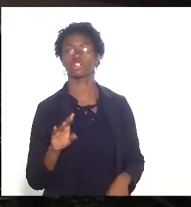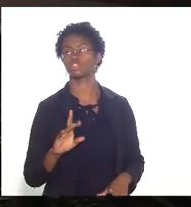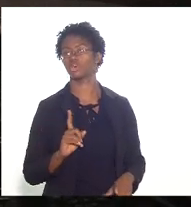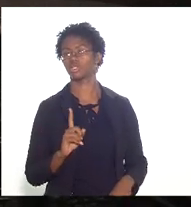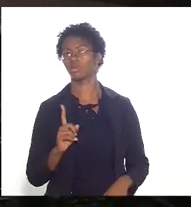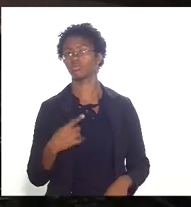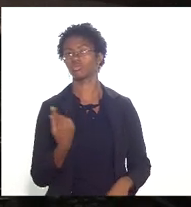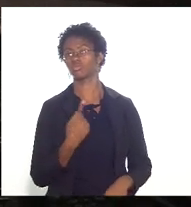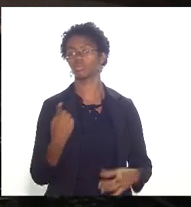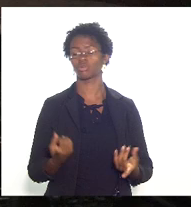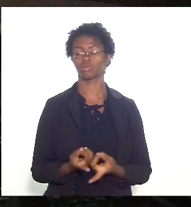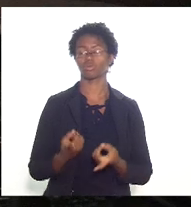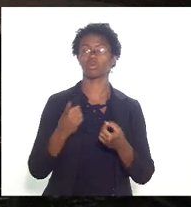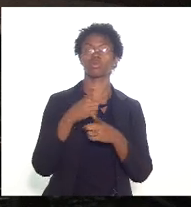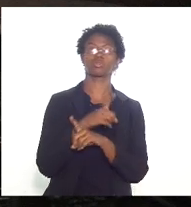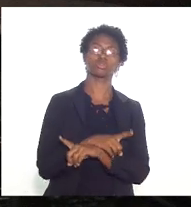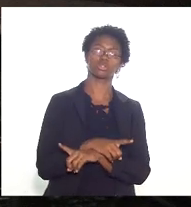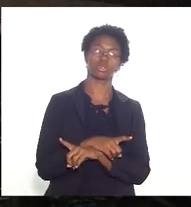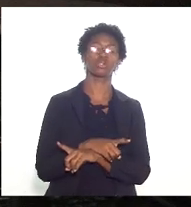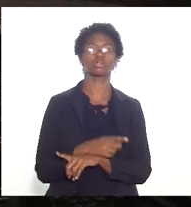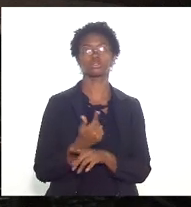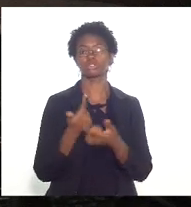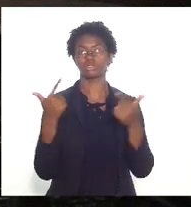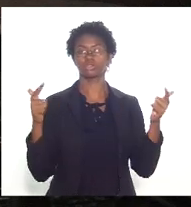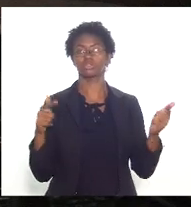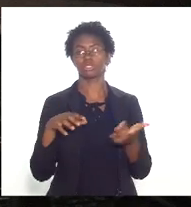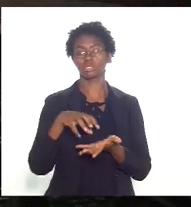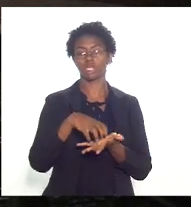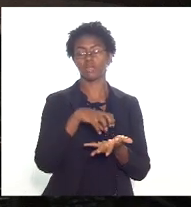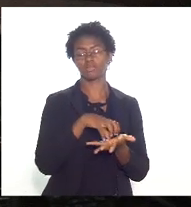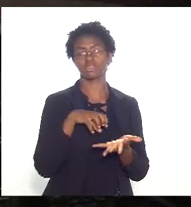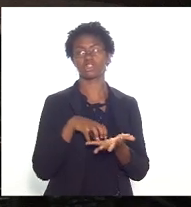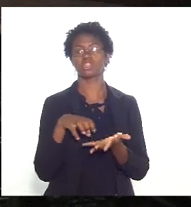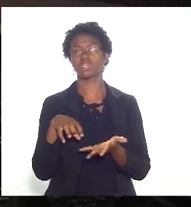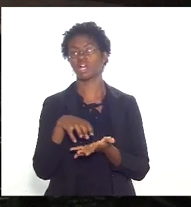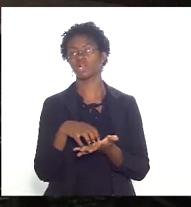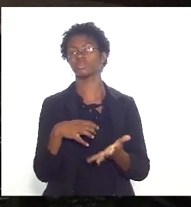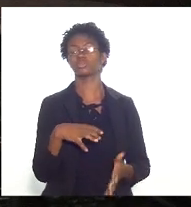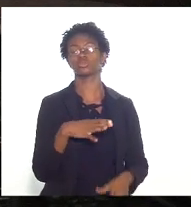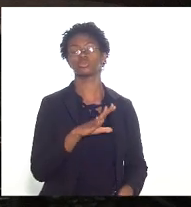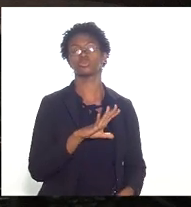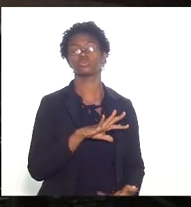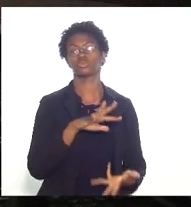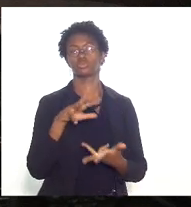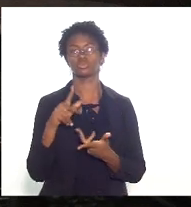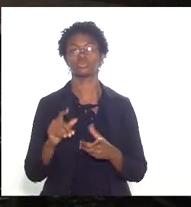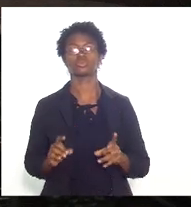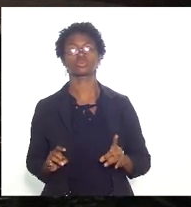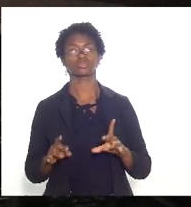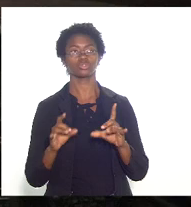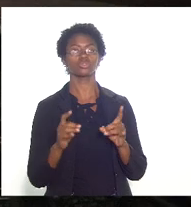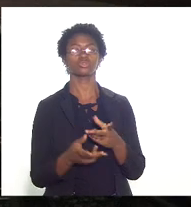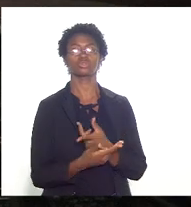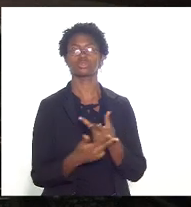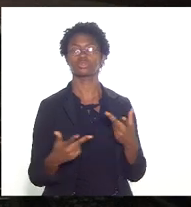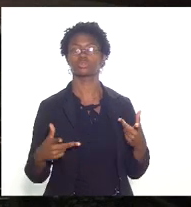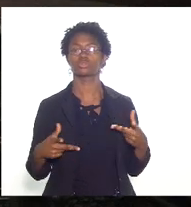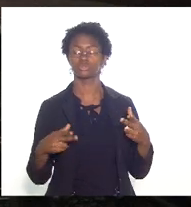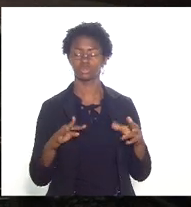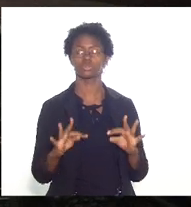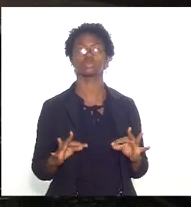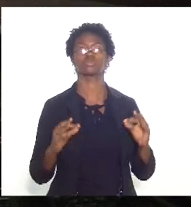está indo na contramão dos demais das demais capitais de todo mundo e está privatizando algo que todos os outros